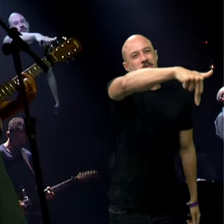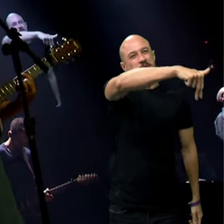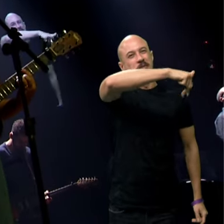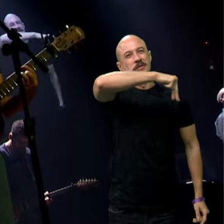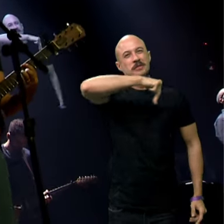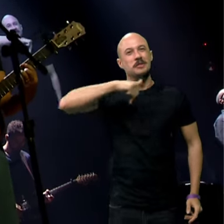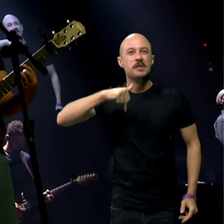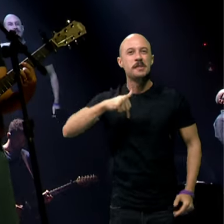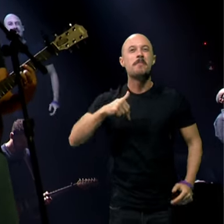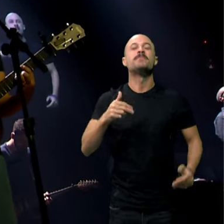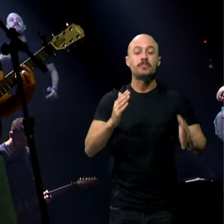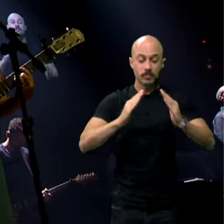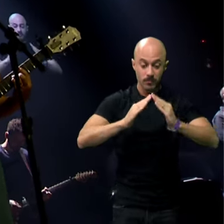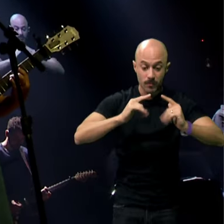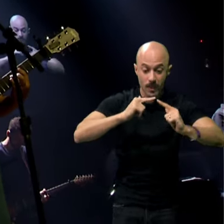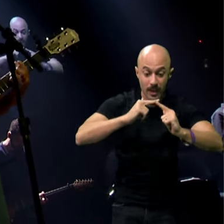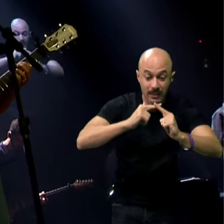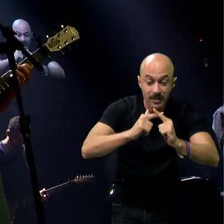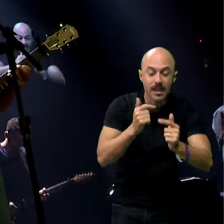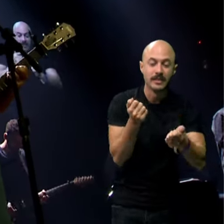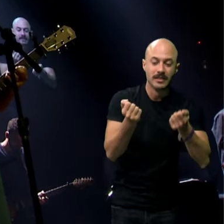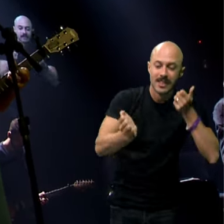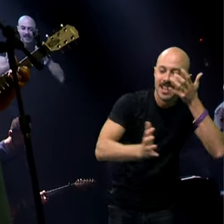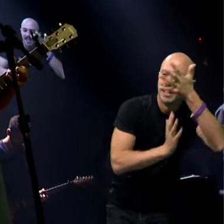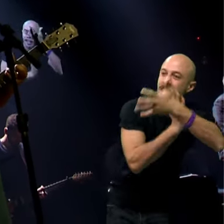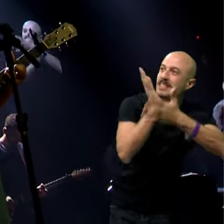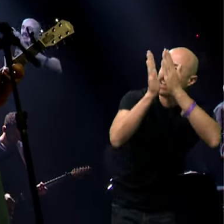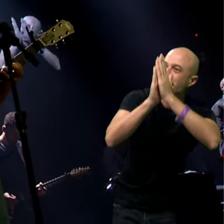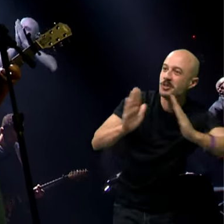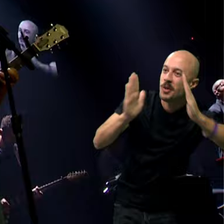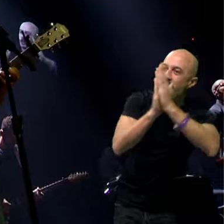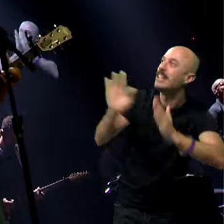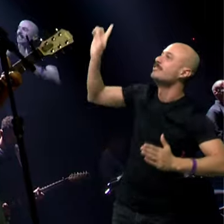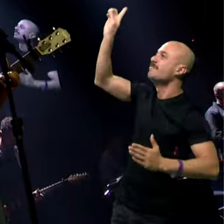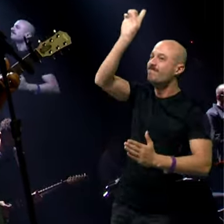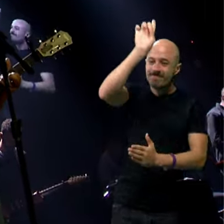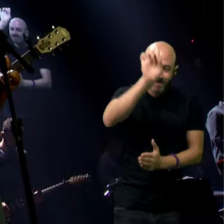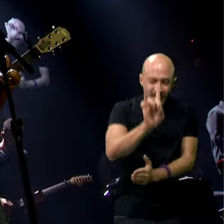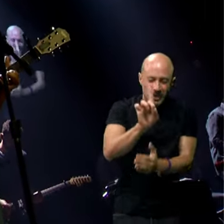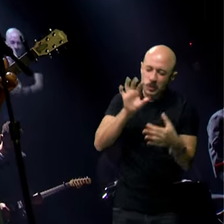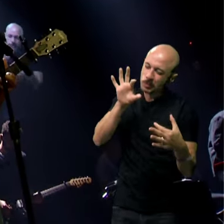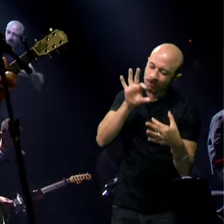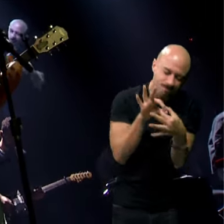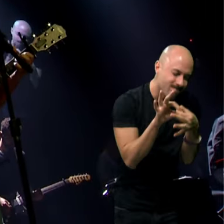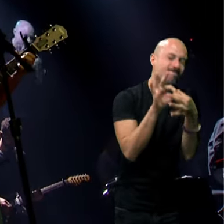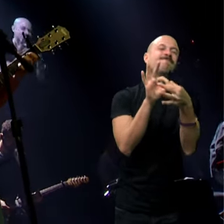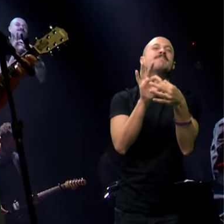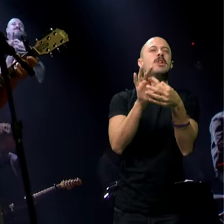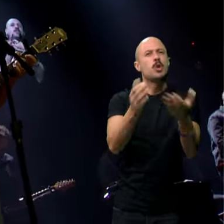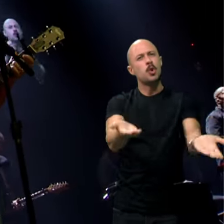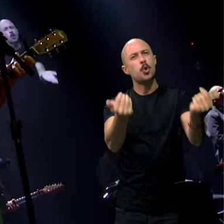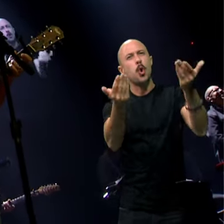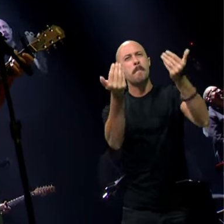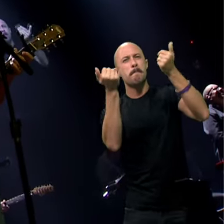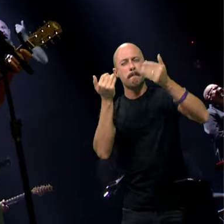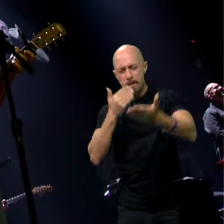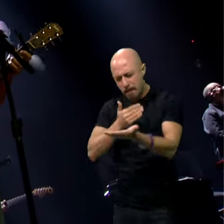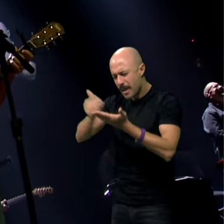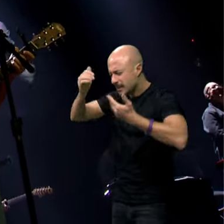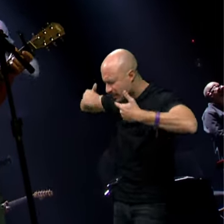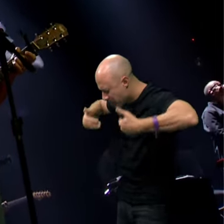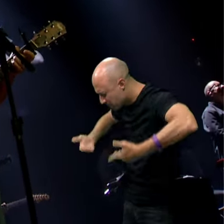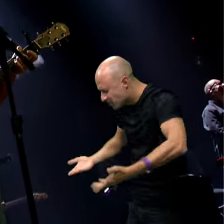aos louvores do seu povo. Então você pode agora, com as suas próprias palavras, começar a exaltar o Rei da